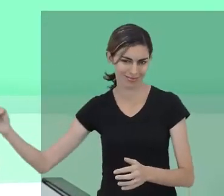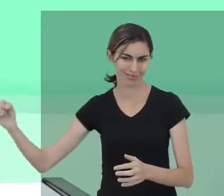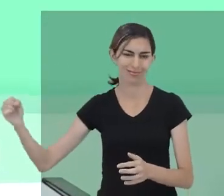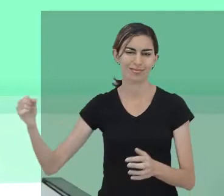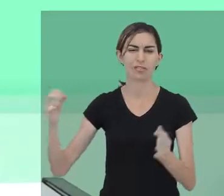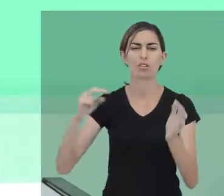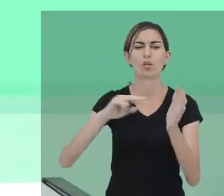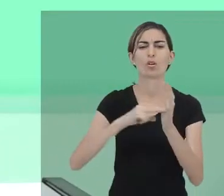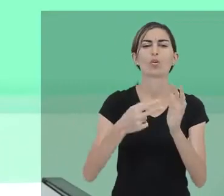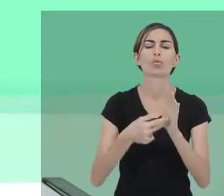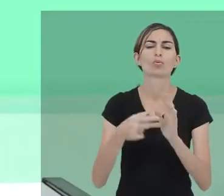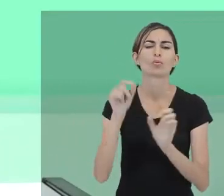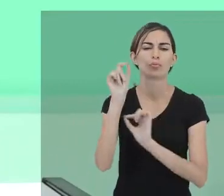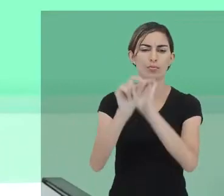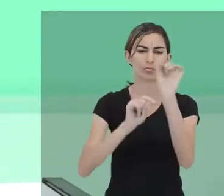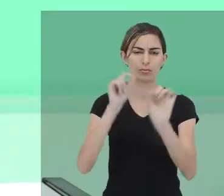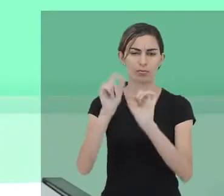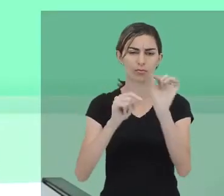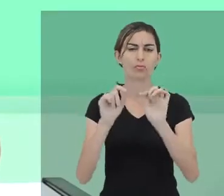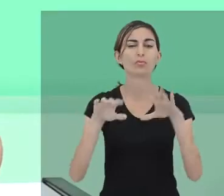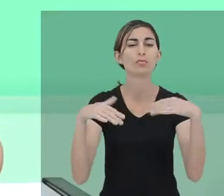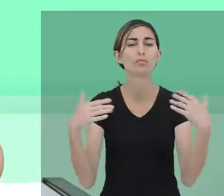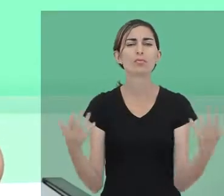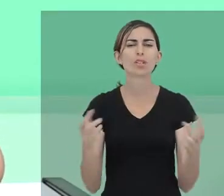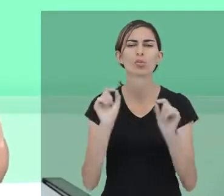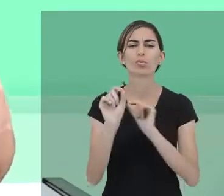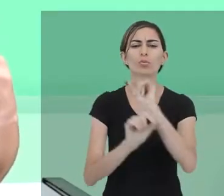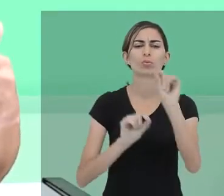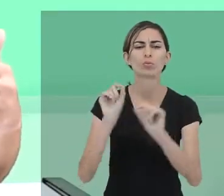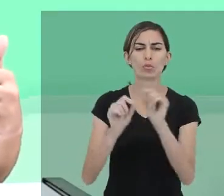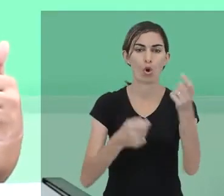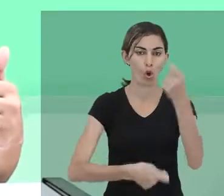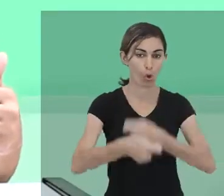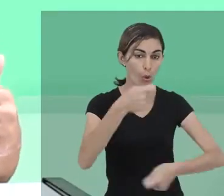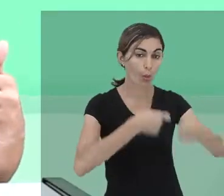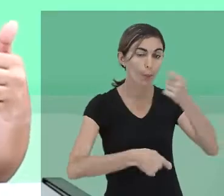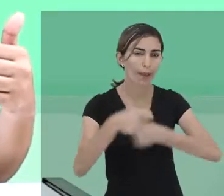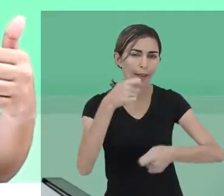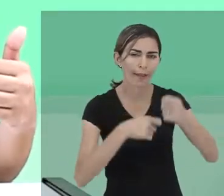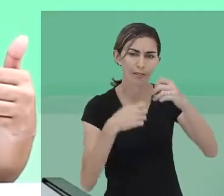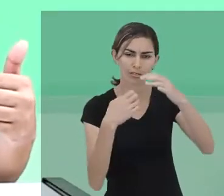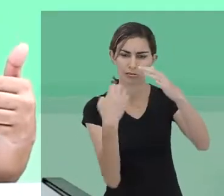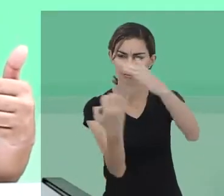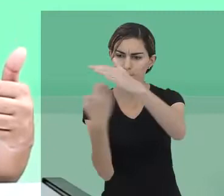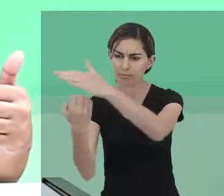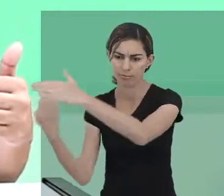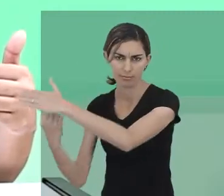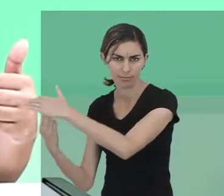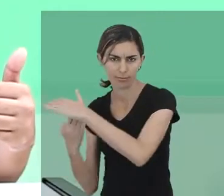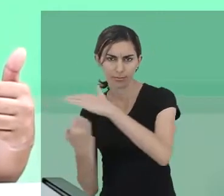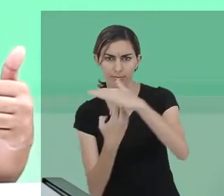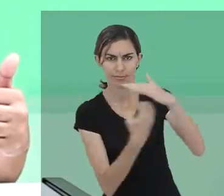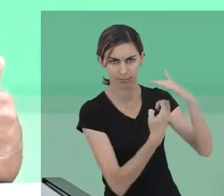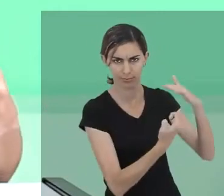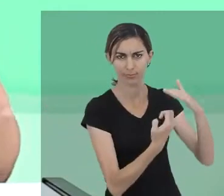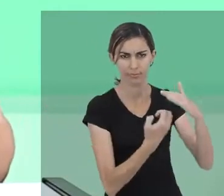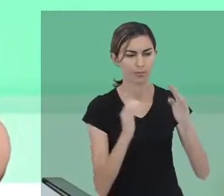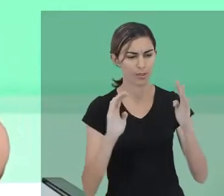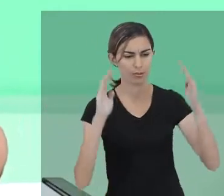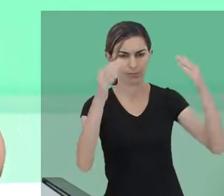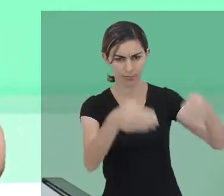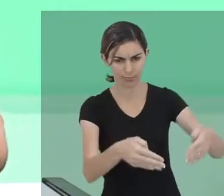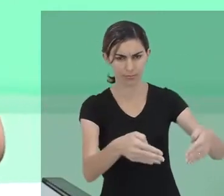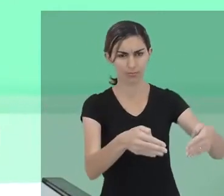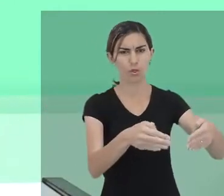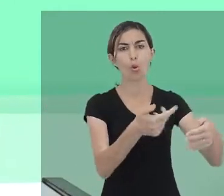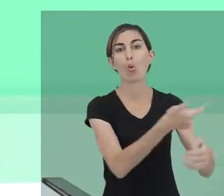to business. Então, o que é? É o comércio de empresa, business,